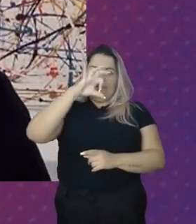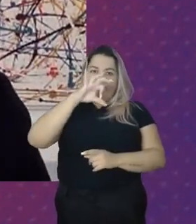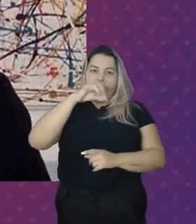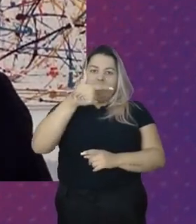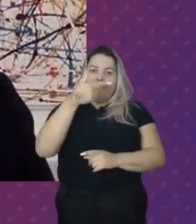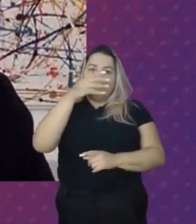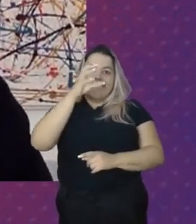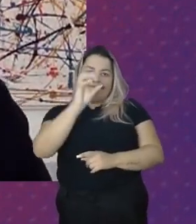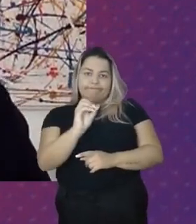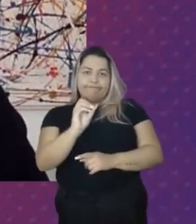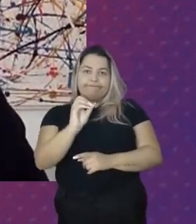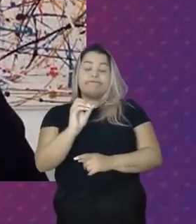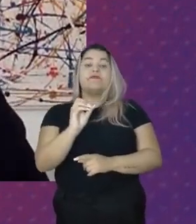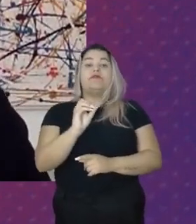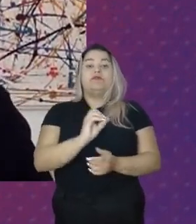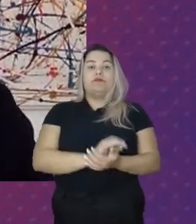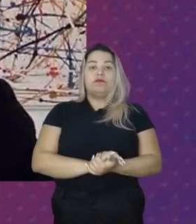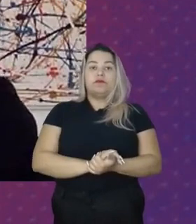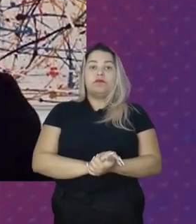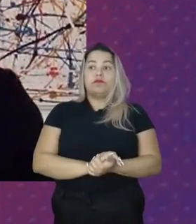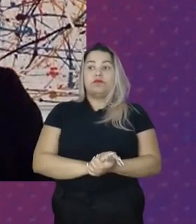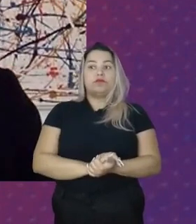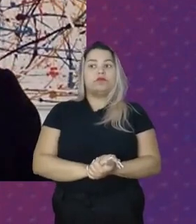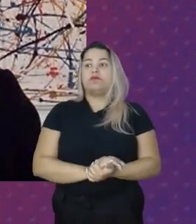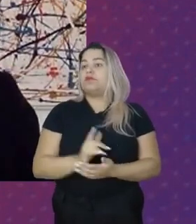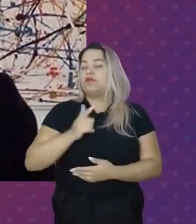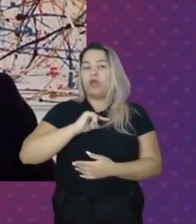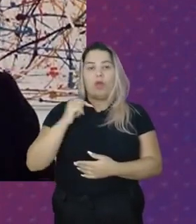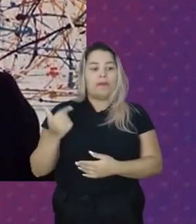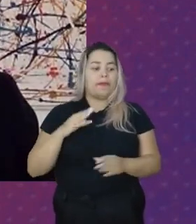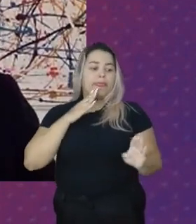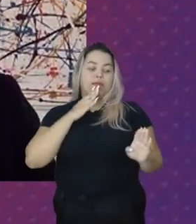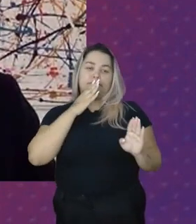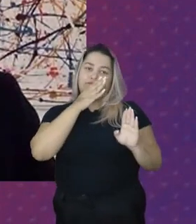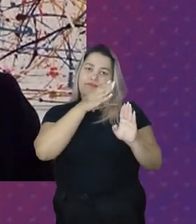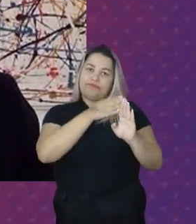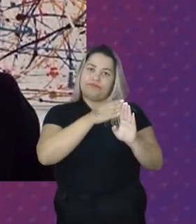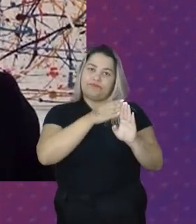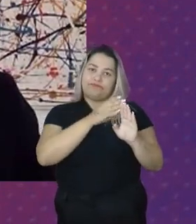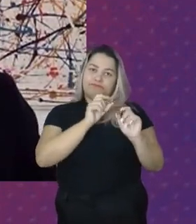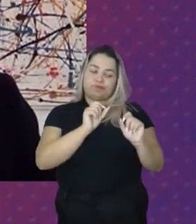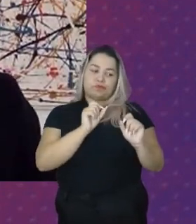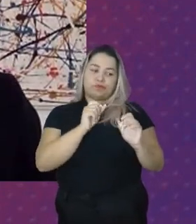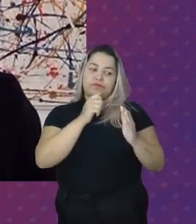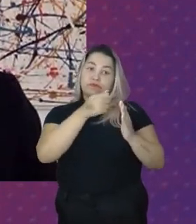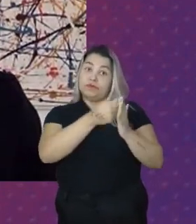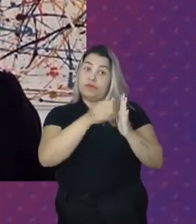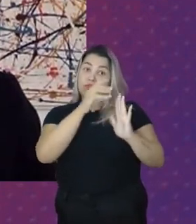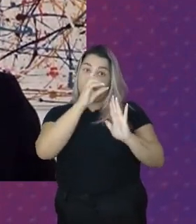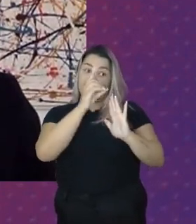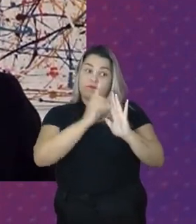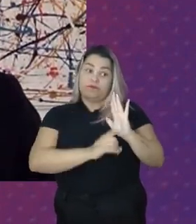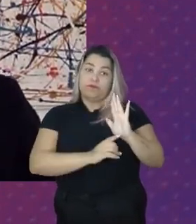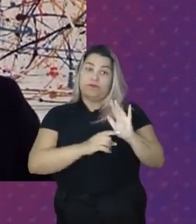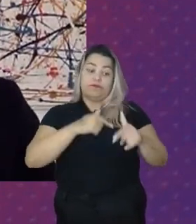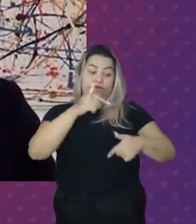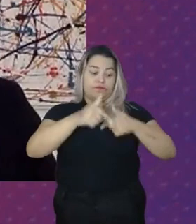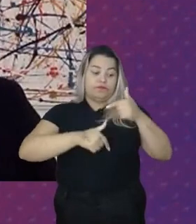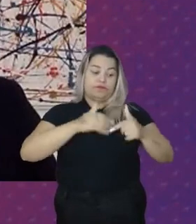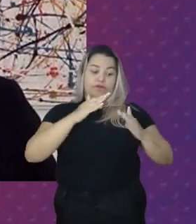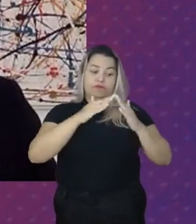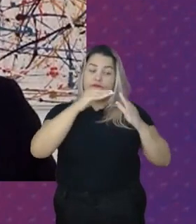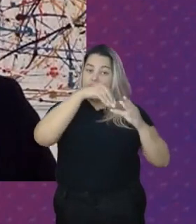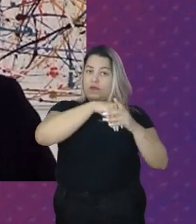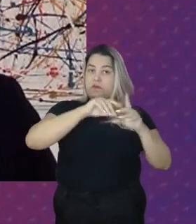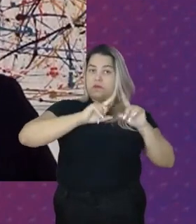século XX, e não tinham por objetivo garantir direitos às empregadas domésticas,